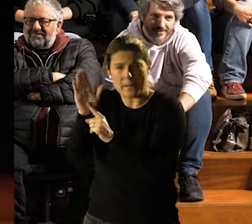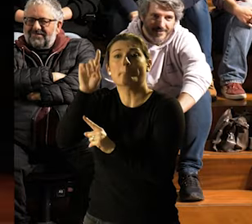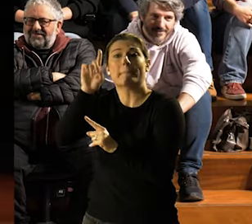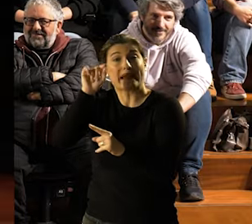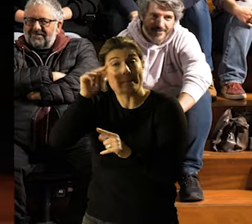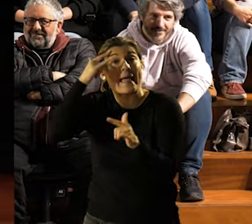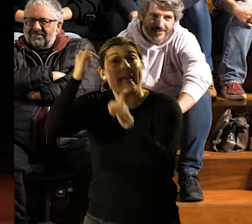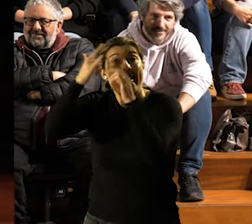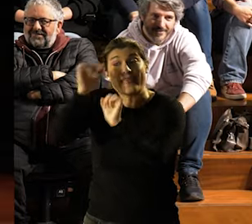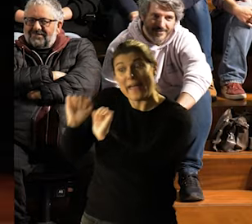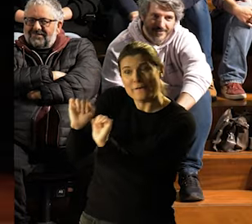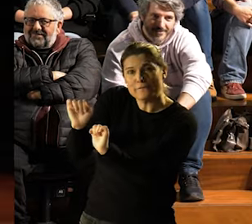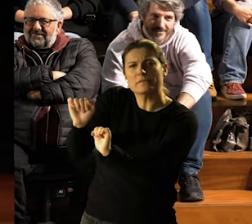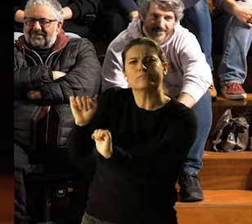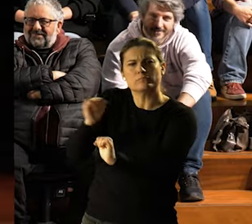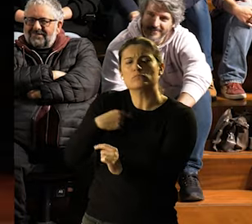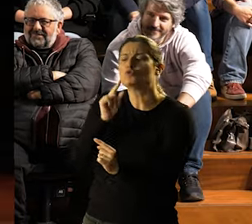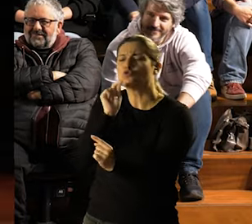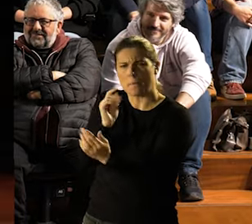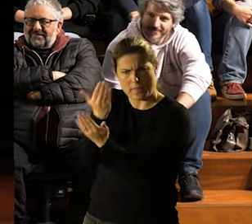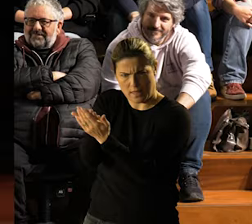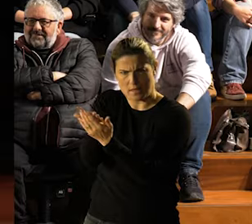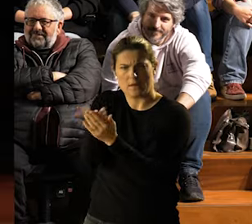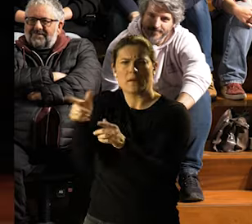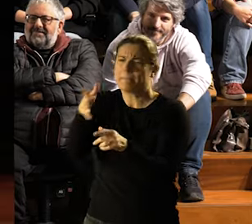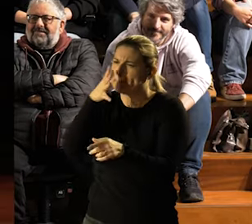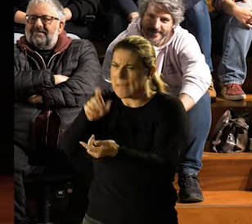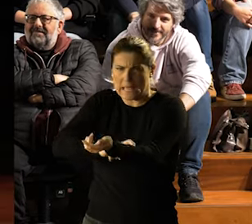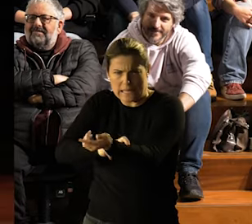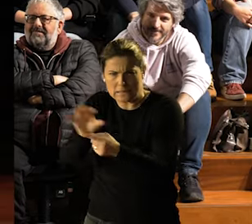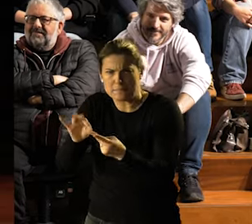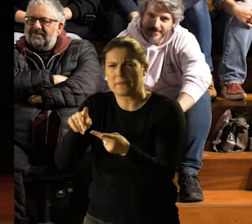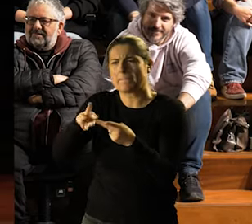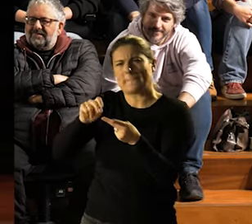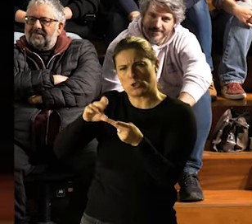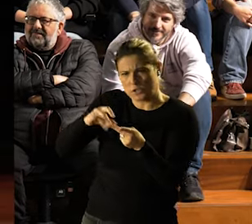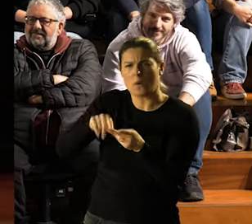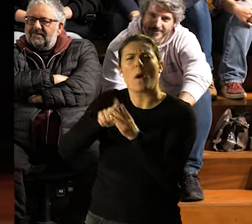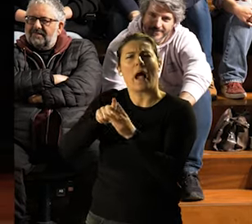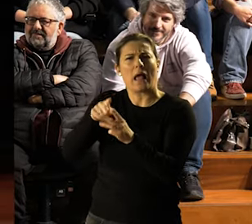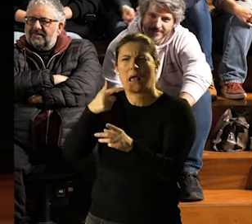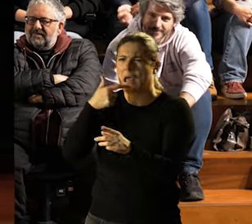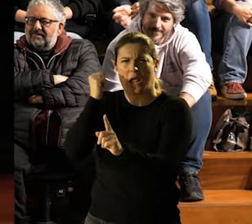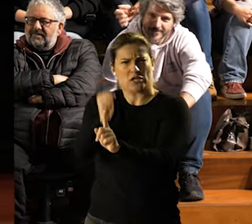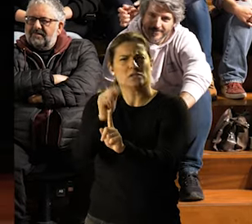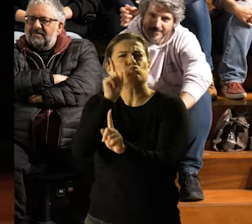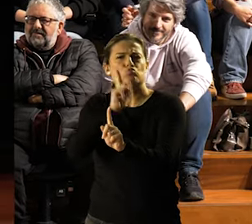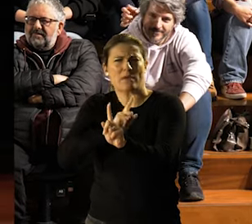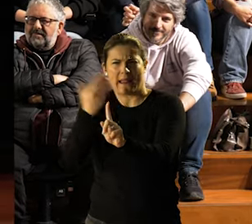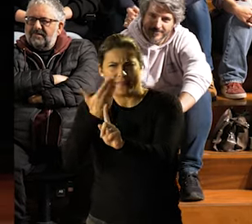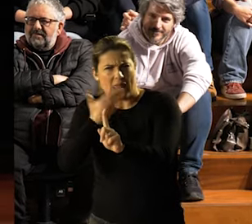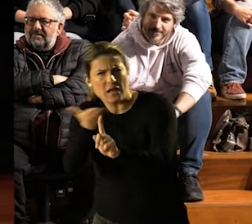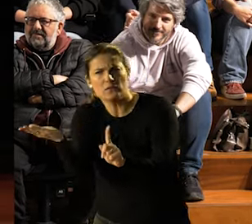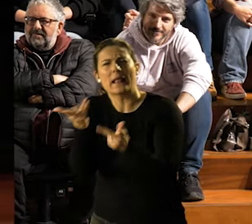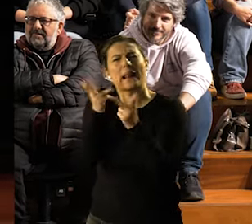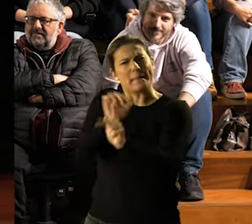também das ideias nós damos nomes xenofobia misogenia Ataque aos direitos das mulheres às